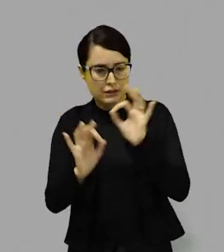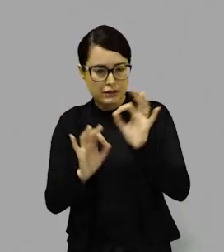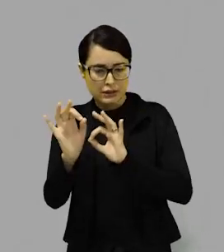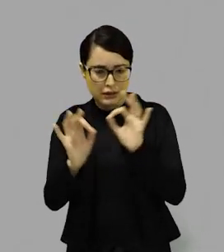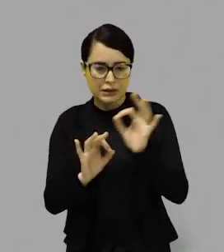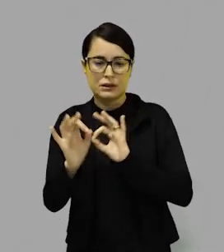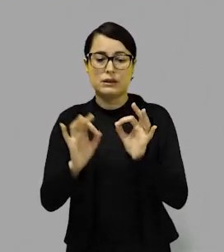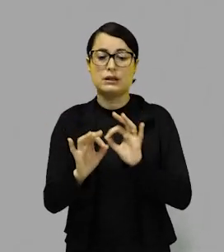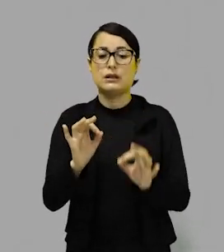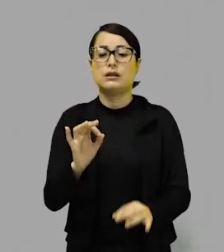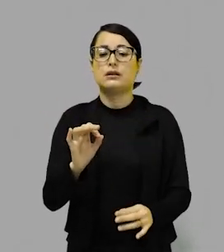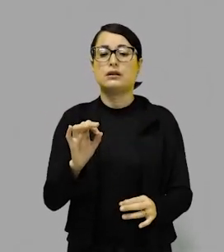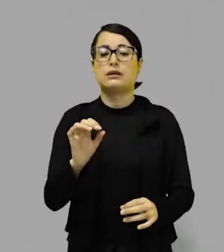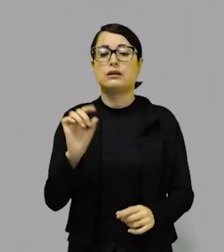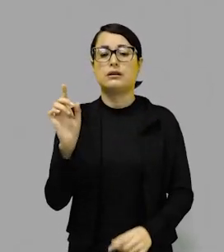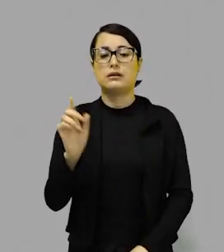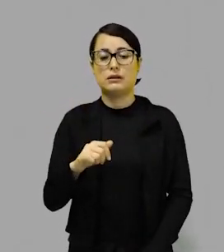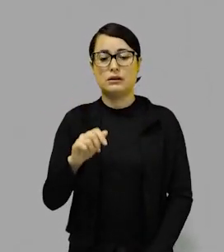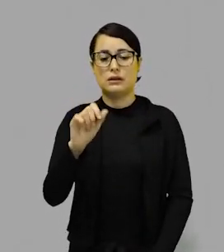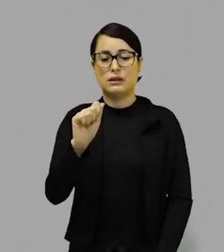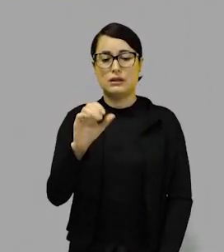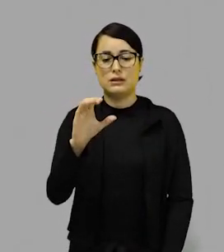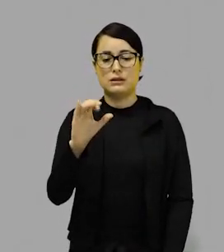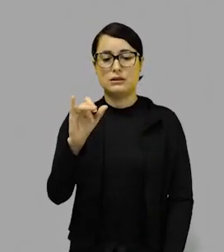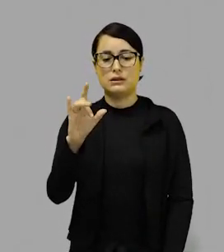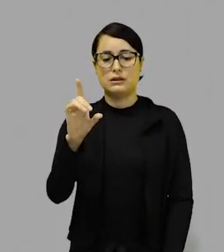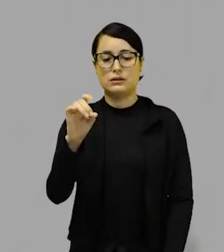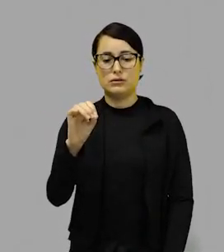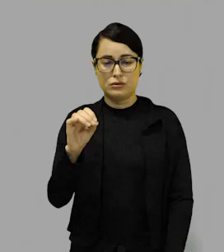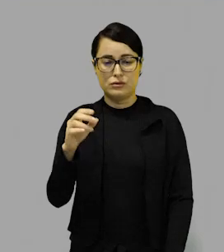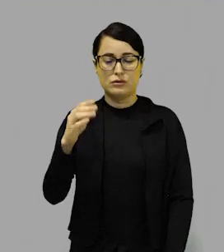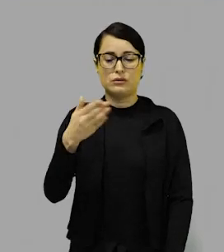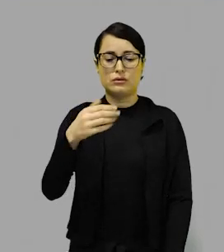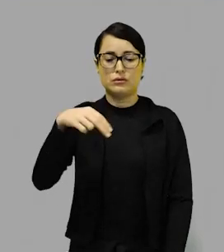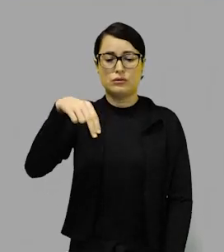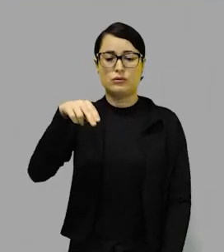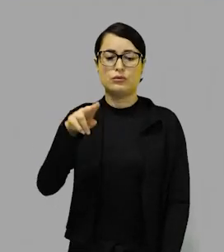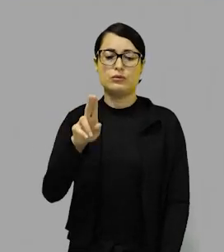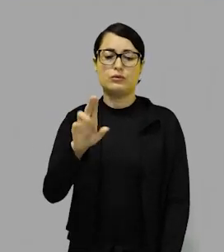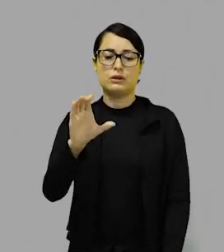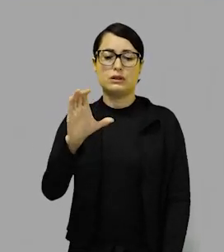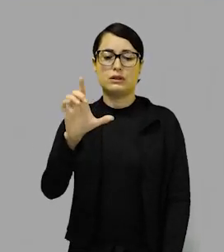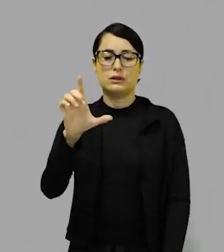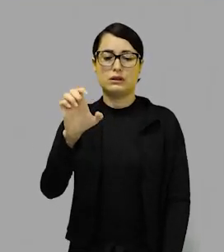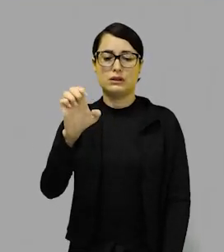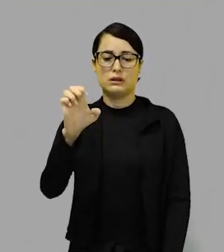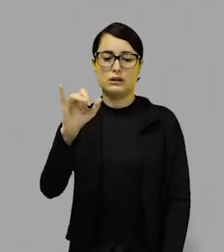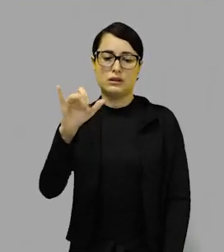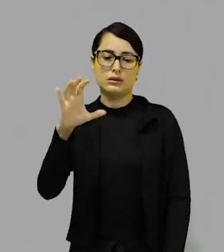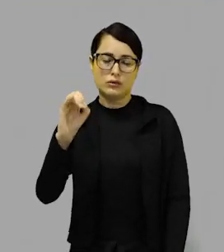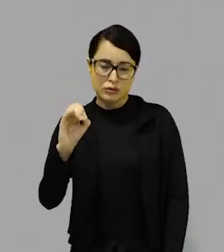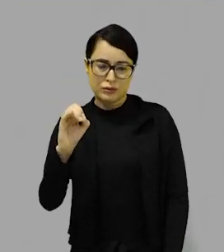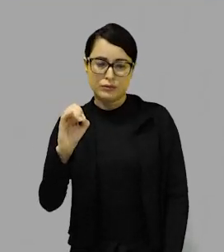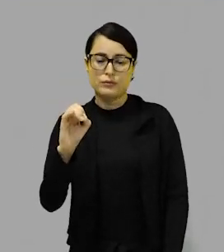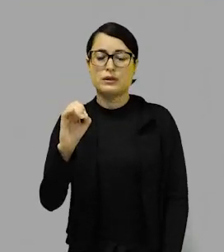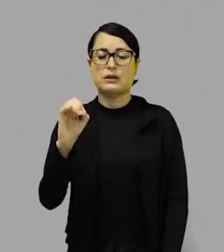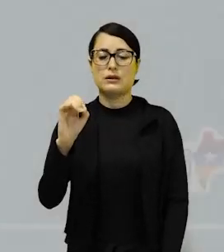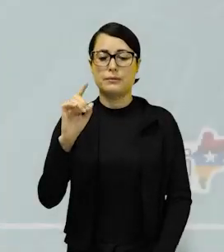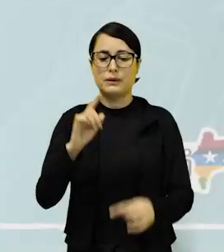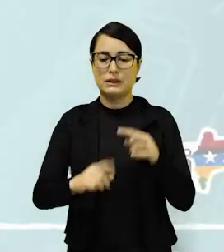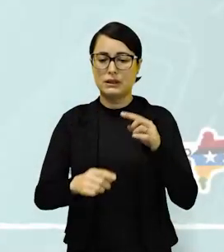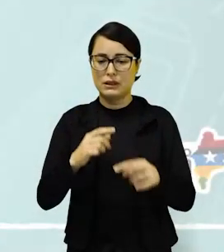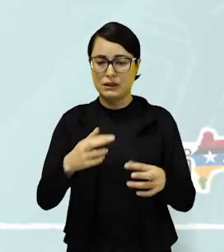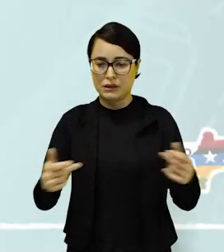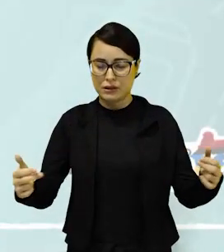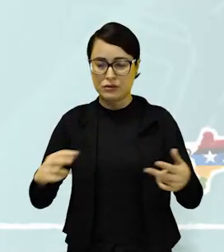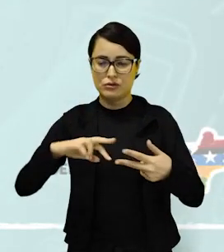gente, por um ácido nucleico, que vai servir como material genético, ou seja, o material